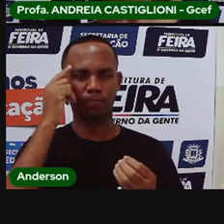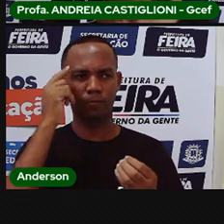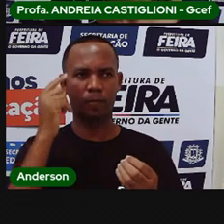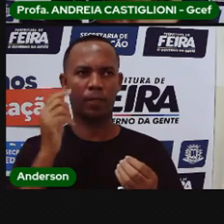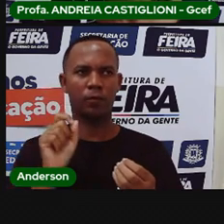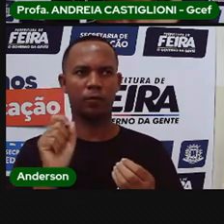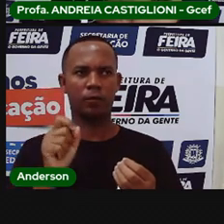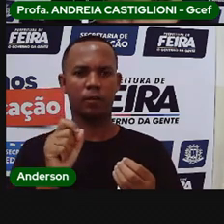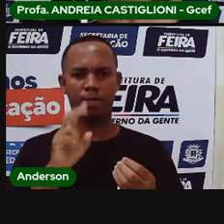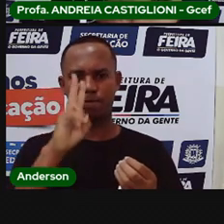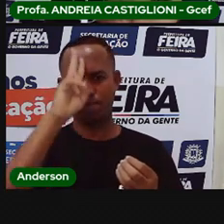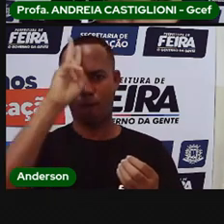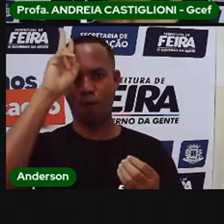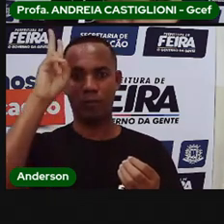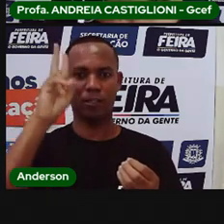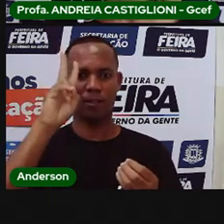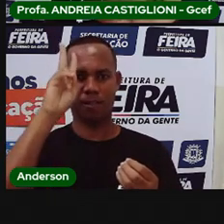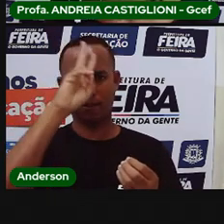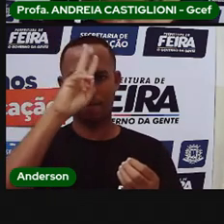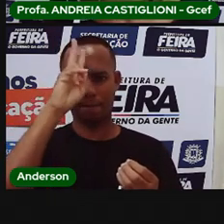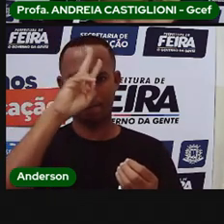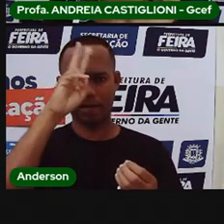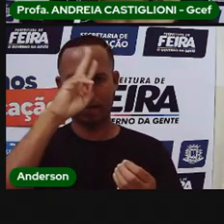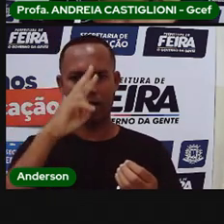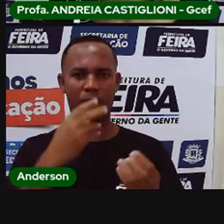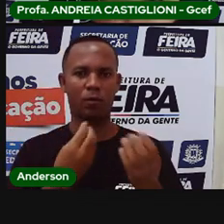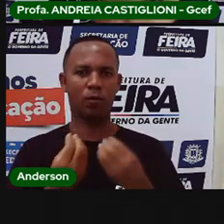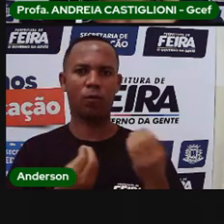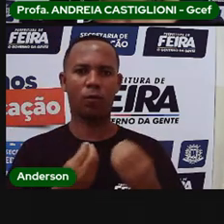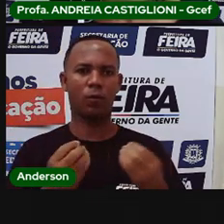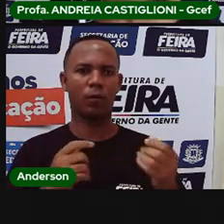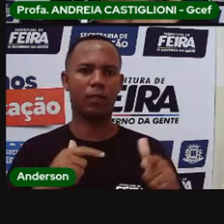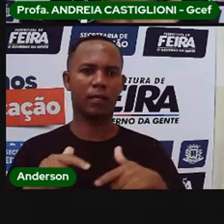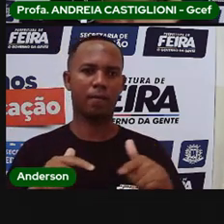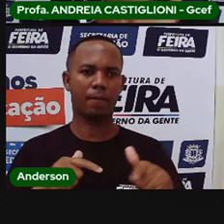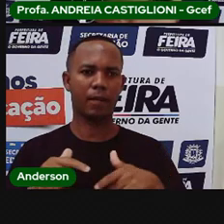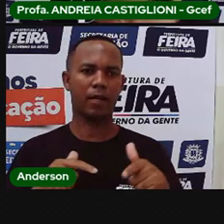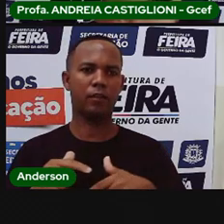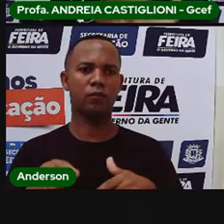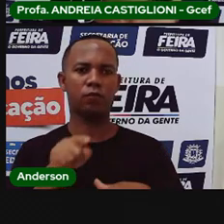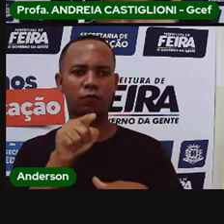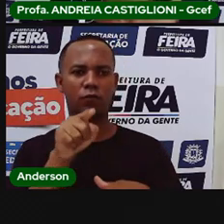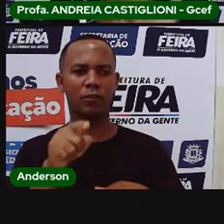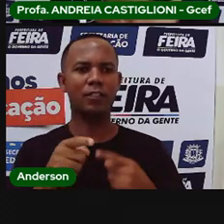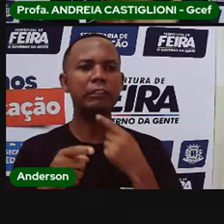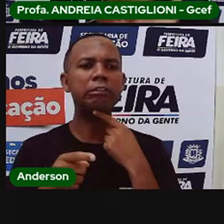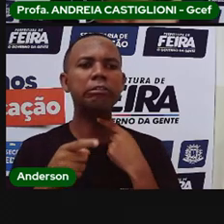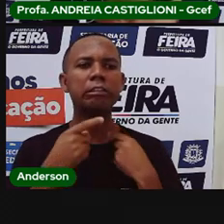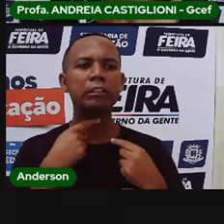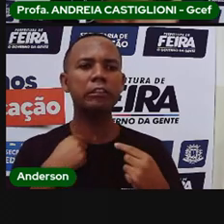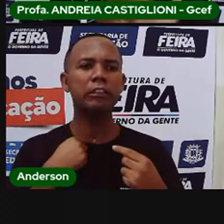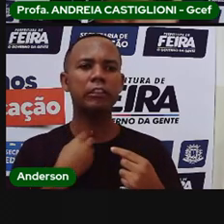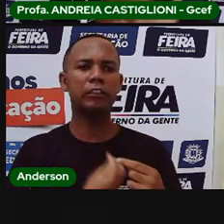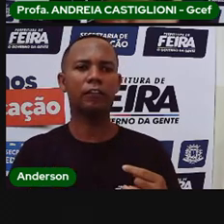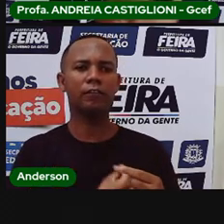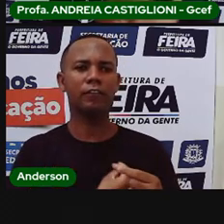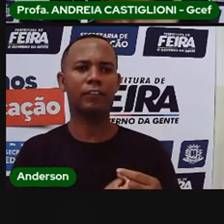força para lembrar qual é o seu propósito, o que é que você deseja fazer na sua vida, tá